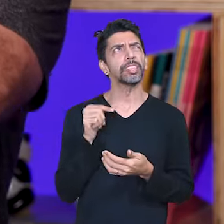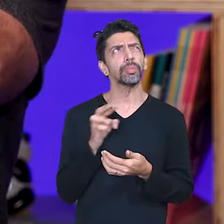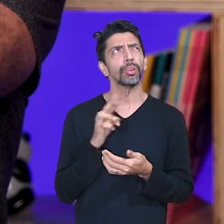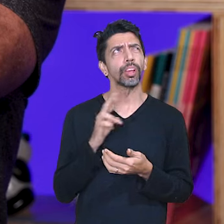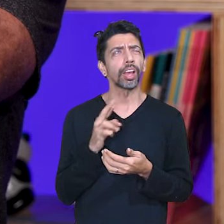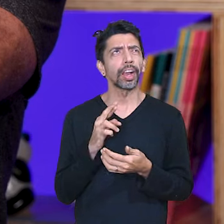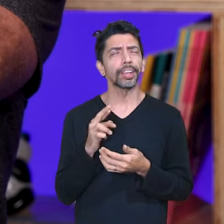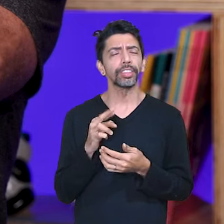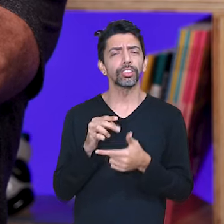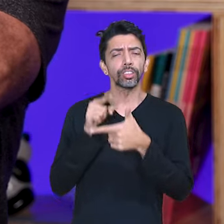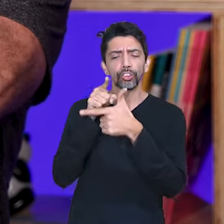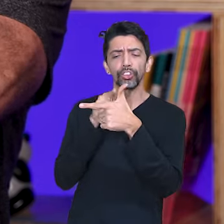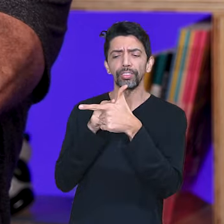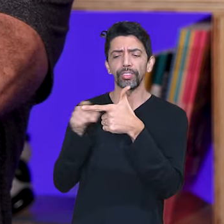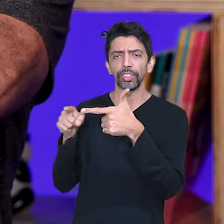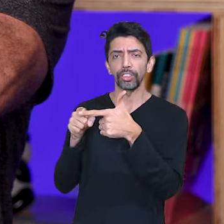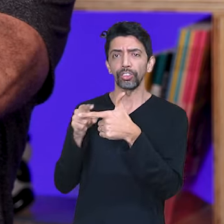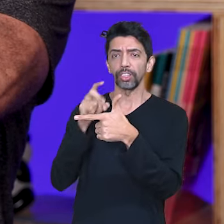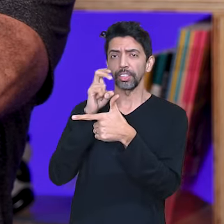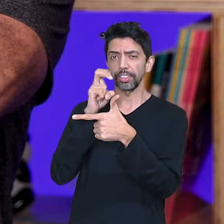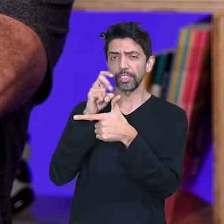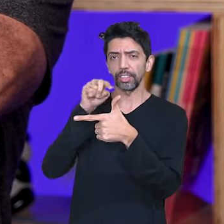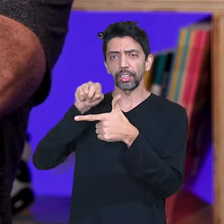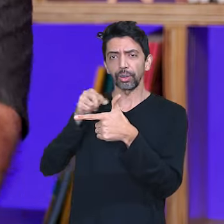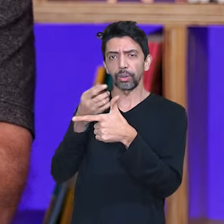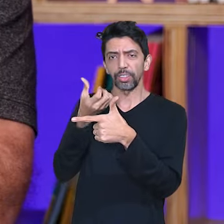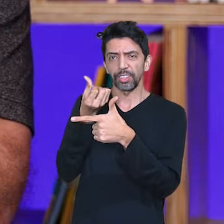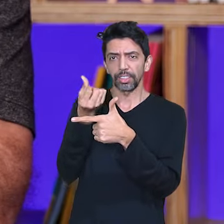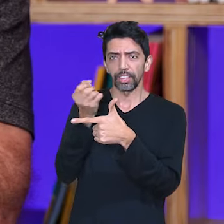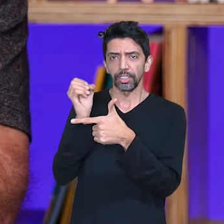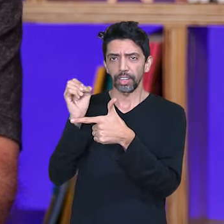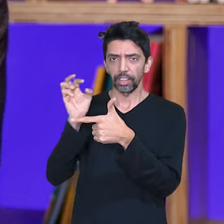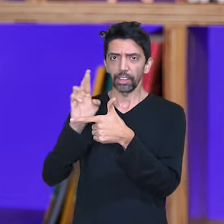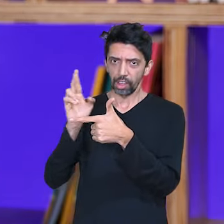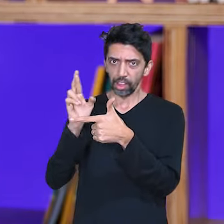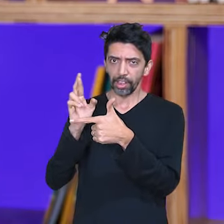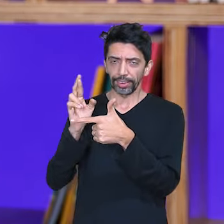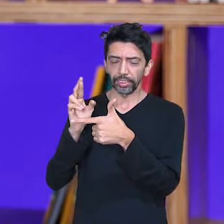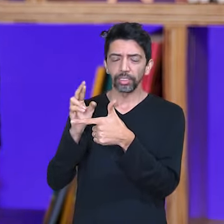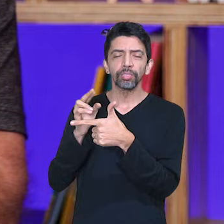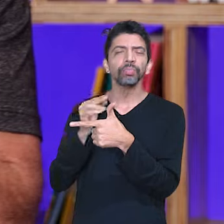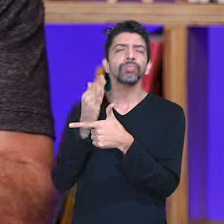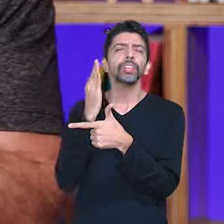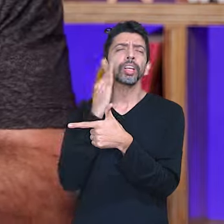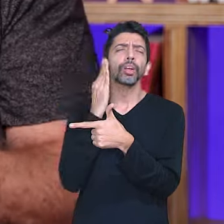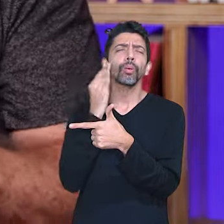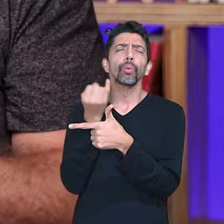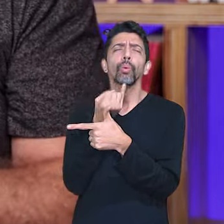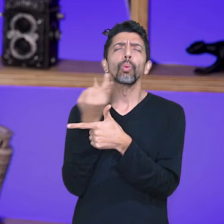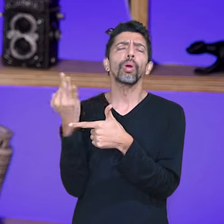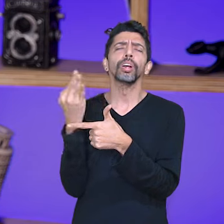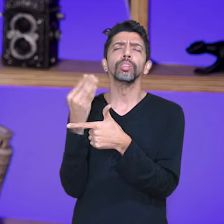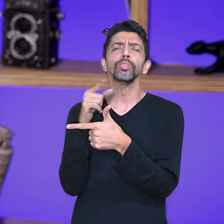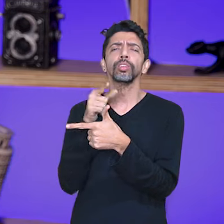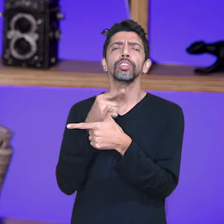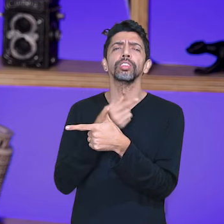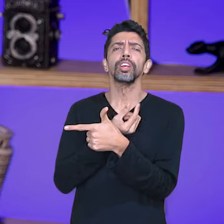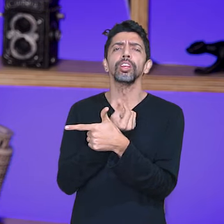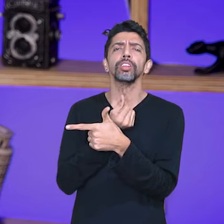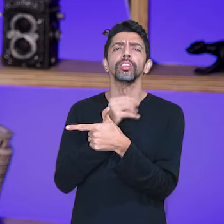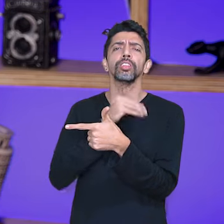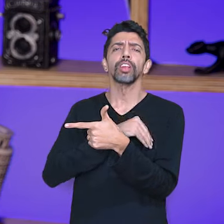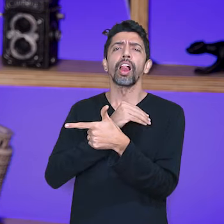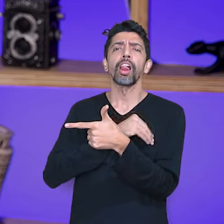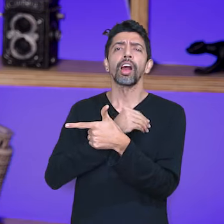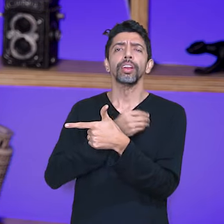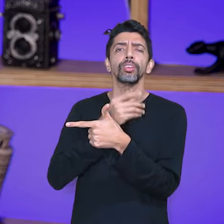de 5,60, que acho que está o dólar hoje, é um exemplo, e você vai saber quantos dólares você recebe no mês. E também vai olhar